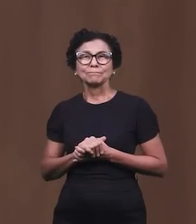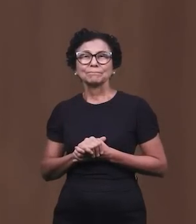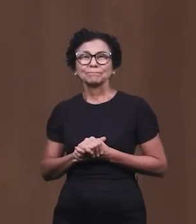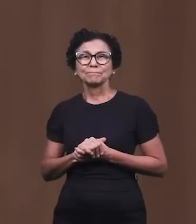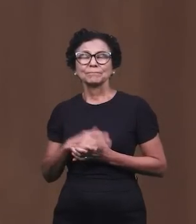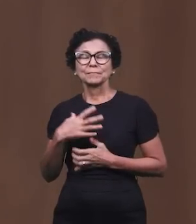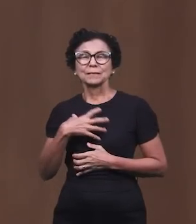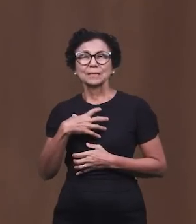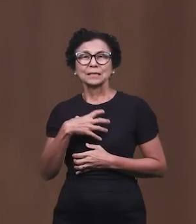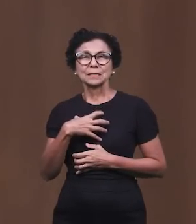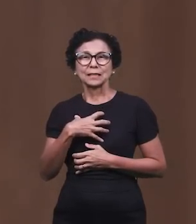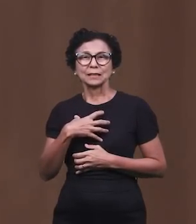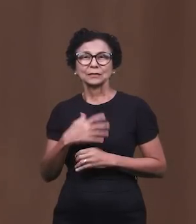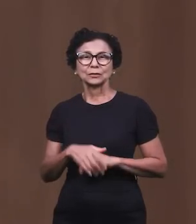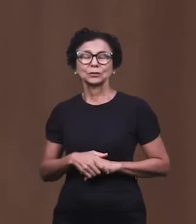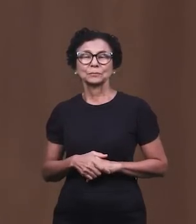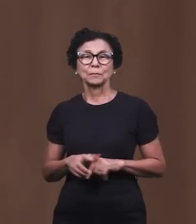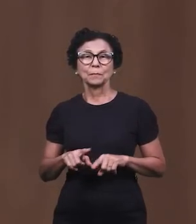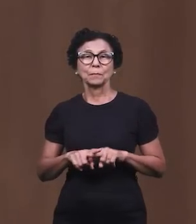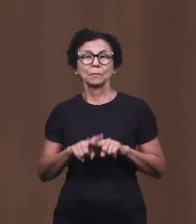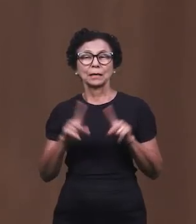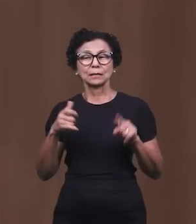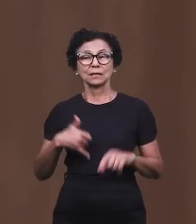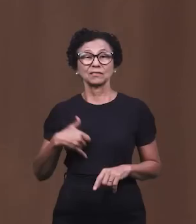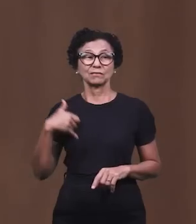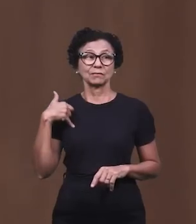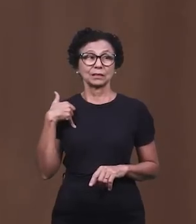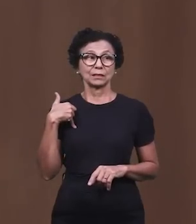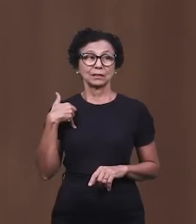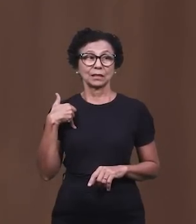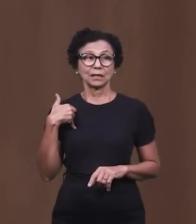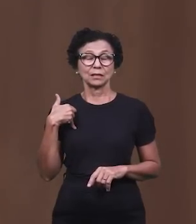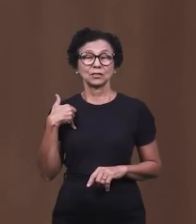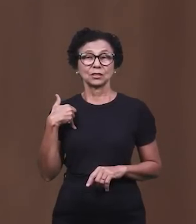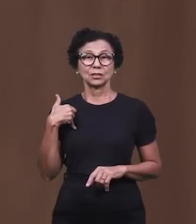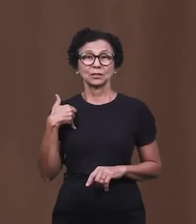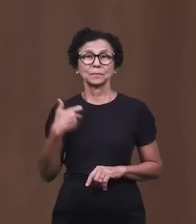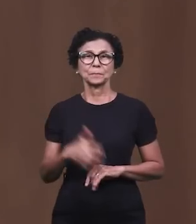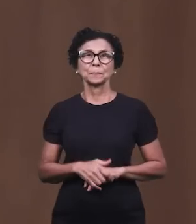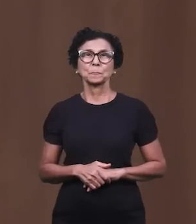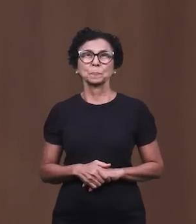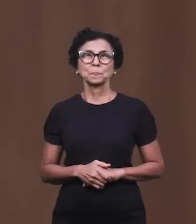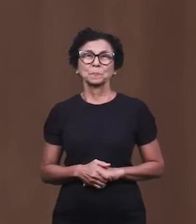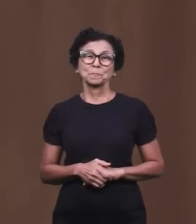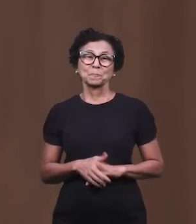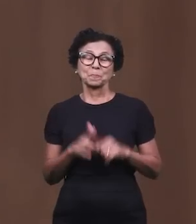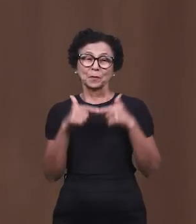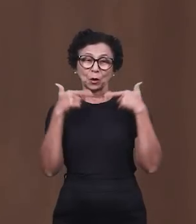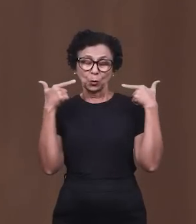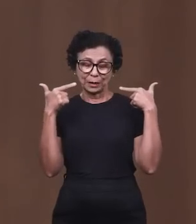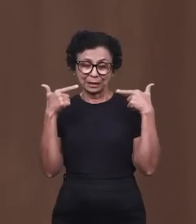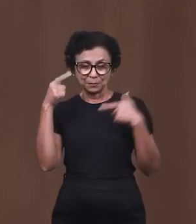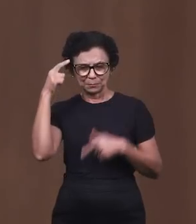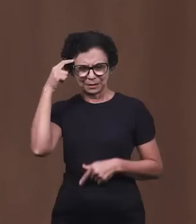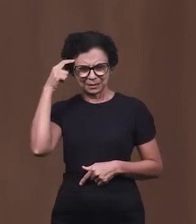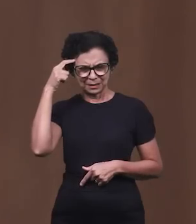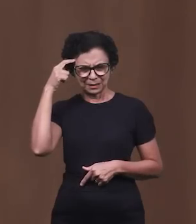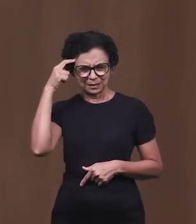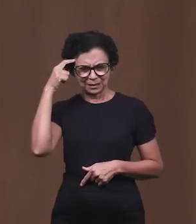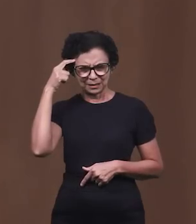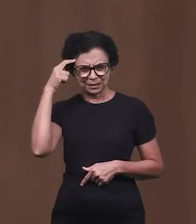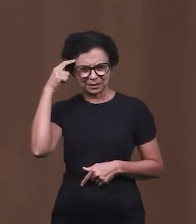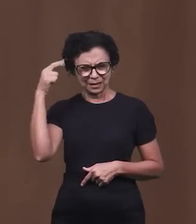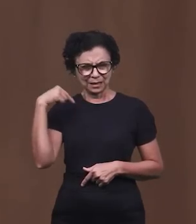vaidade. Depois diz assim, do riso disse, está doido. Olha que coisa, hein? Então,